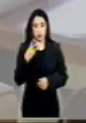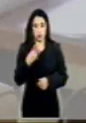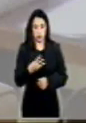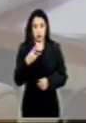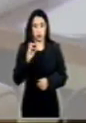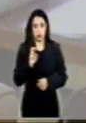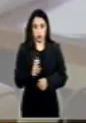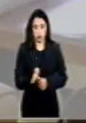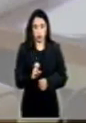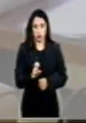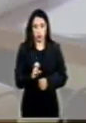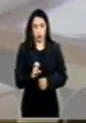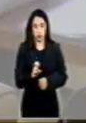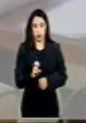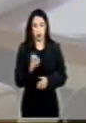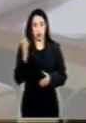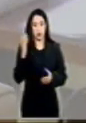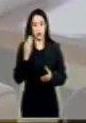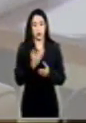ação cautelar